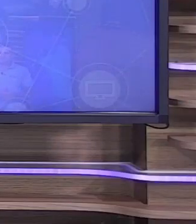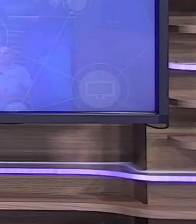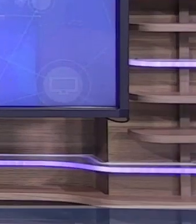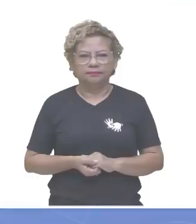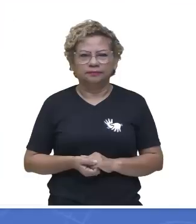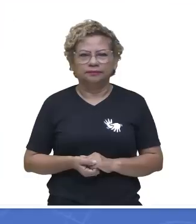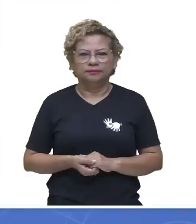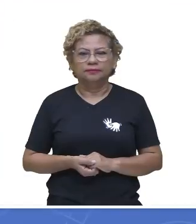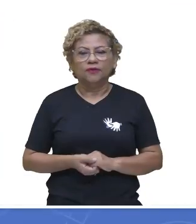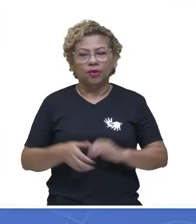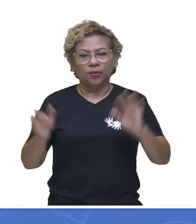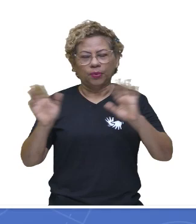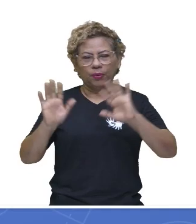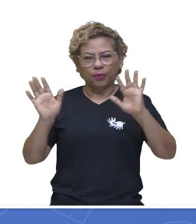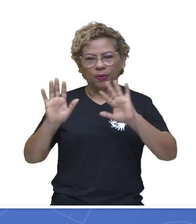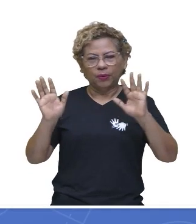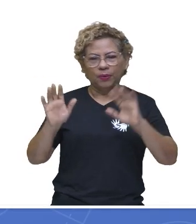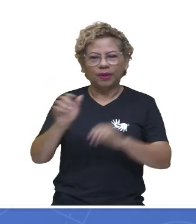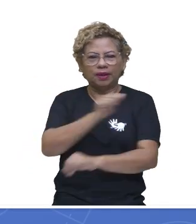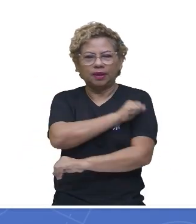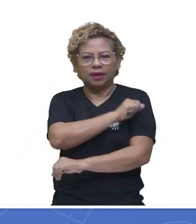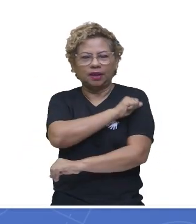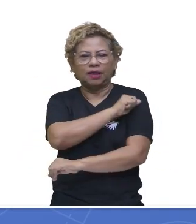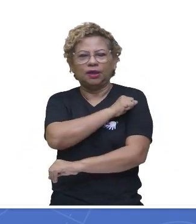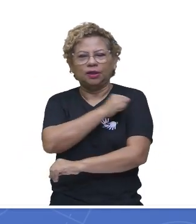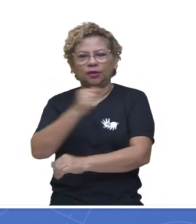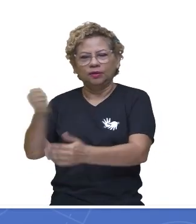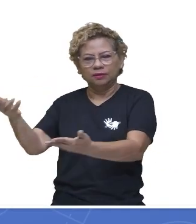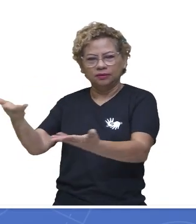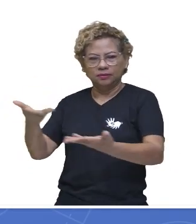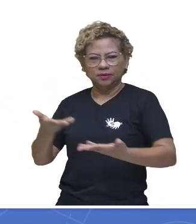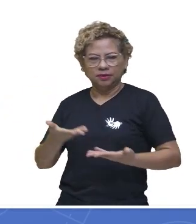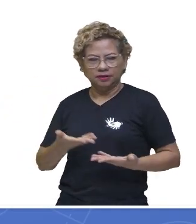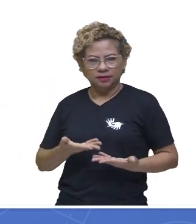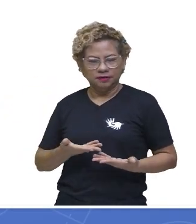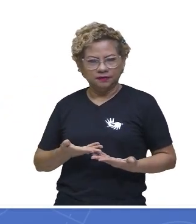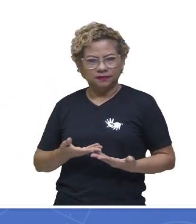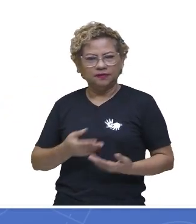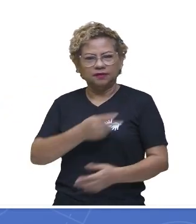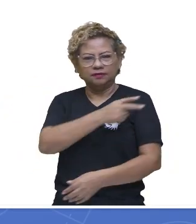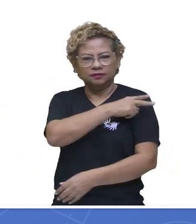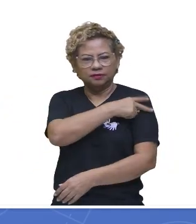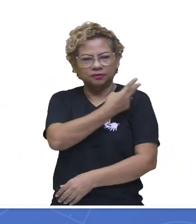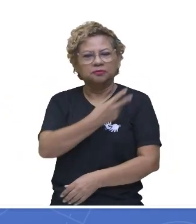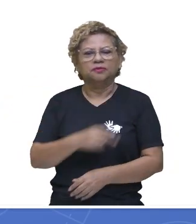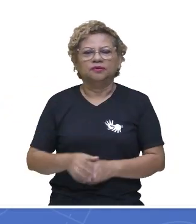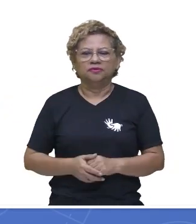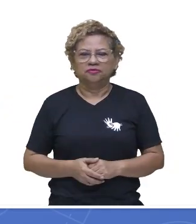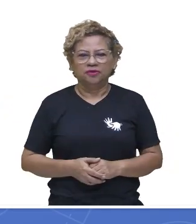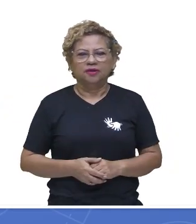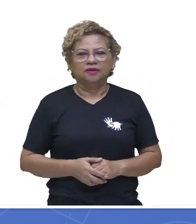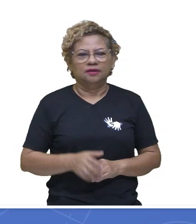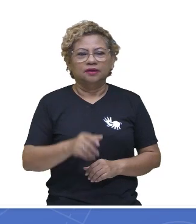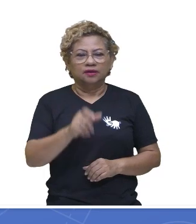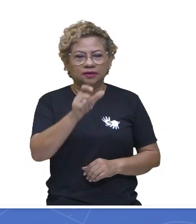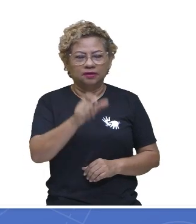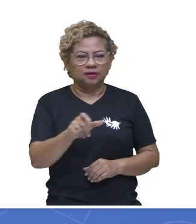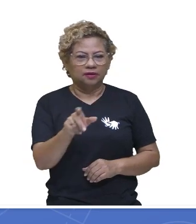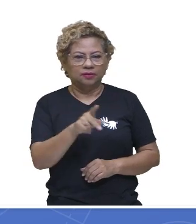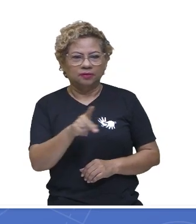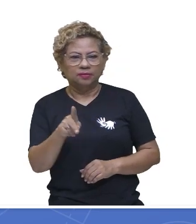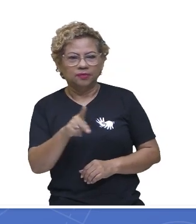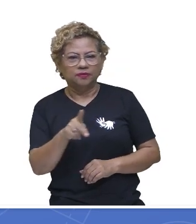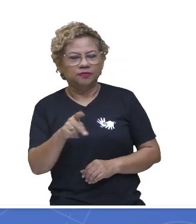Olá, alunos, segundo ano, sejam bem-vindos a mais uma aula de matemática. Aqui é o professor Jean Nobre e nós estaremos